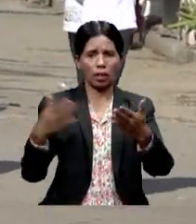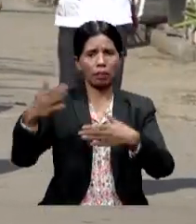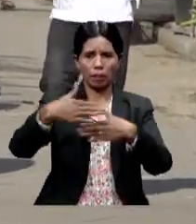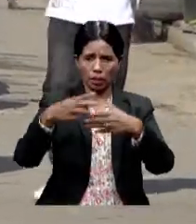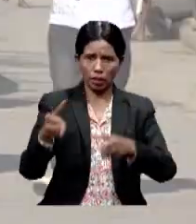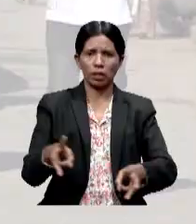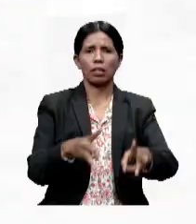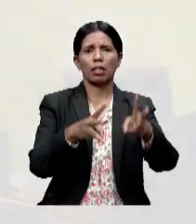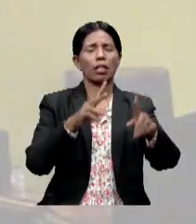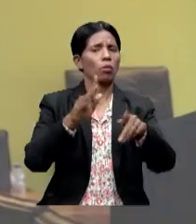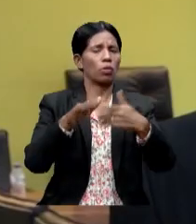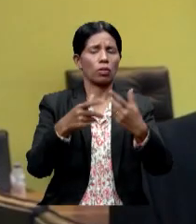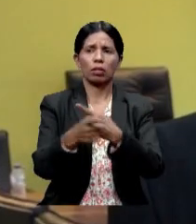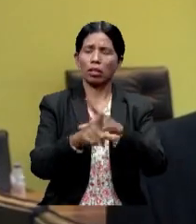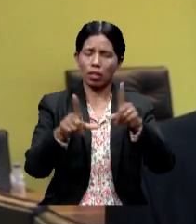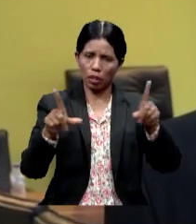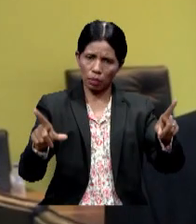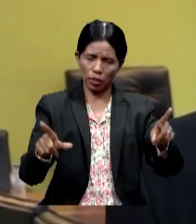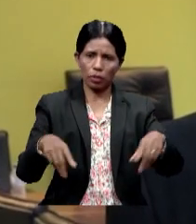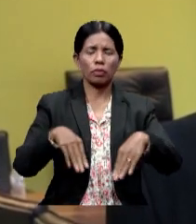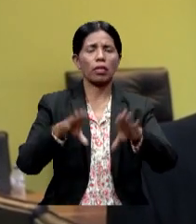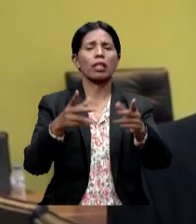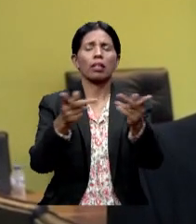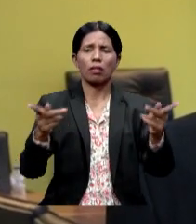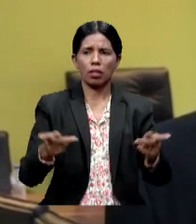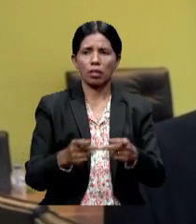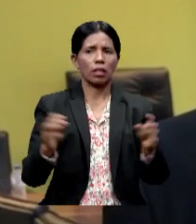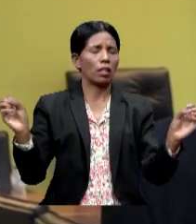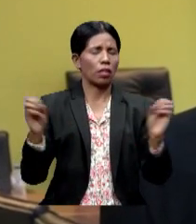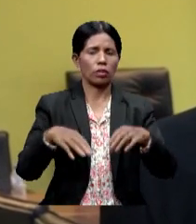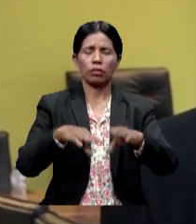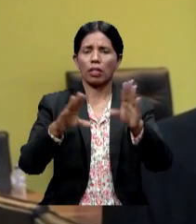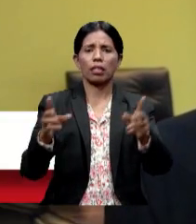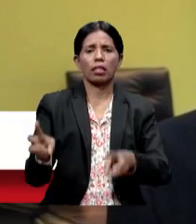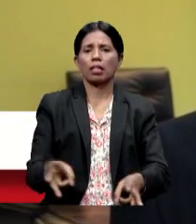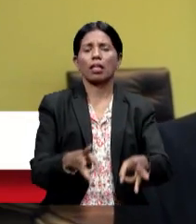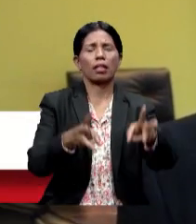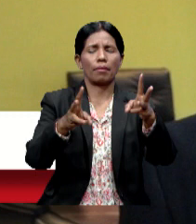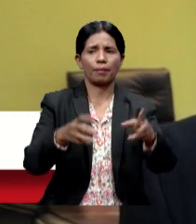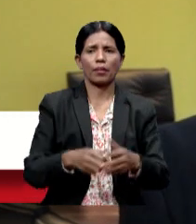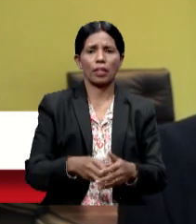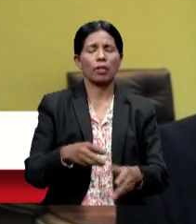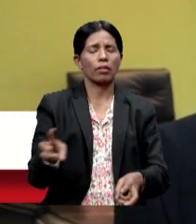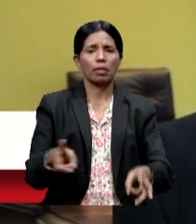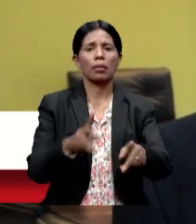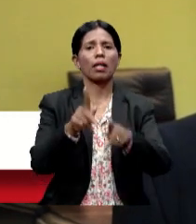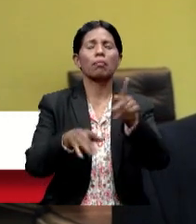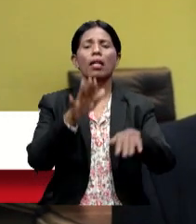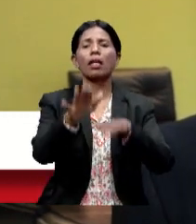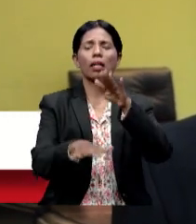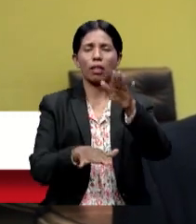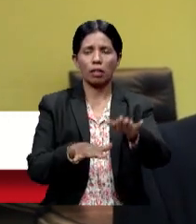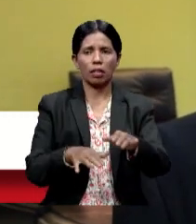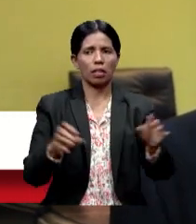hotuto livre para tu falar. Vai bem fang ia fati. La os fang ia trotuar lete. Trotuar ne para emalau.